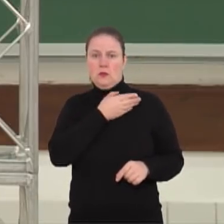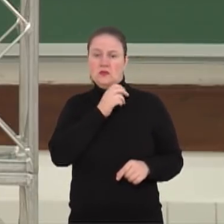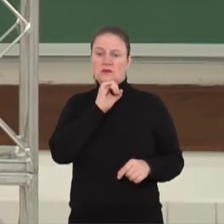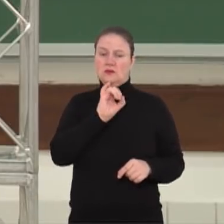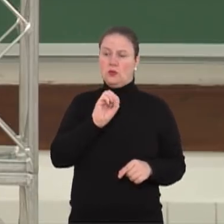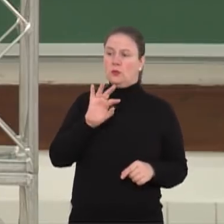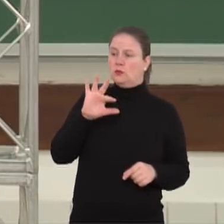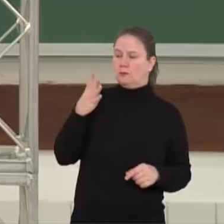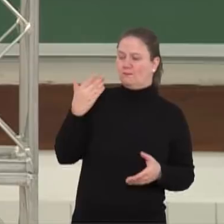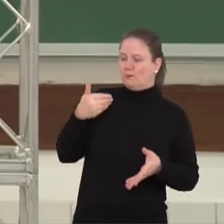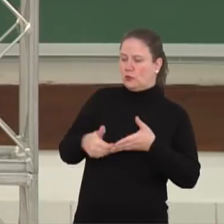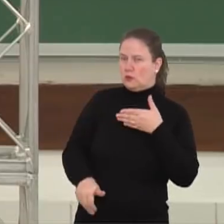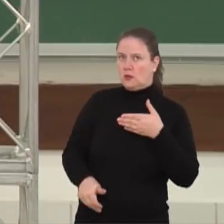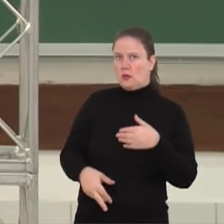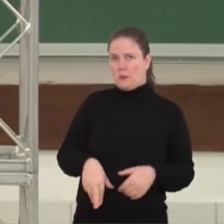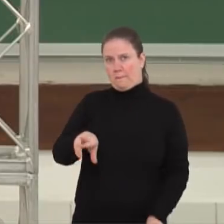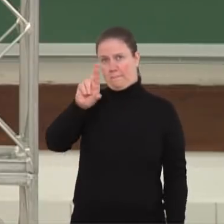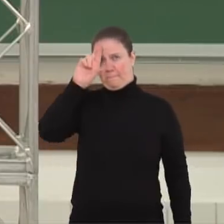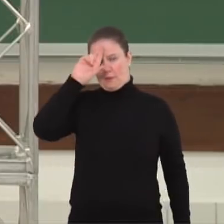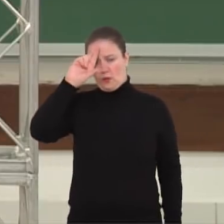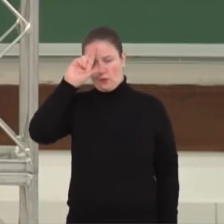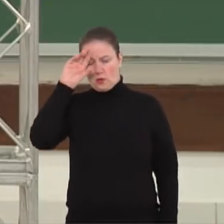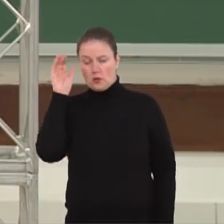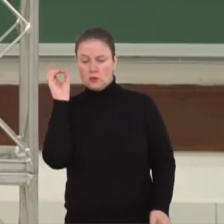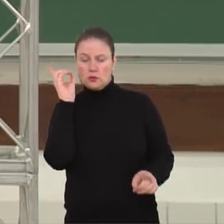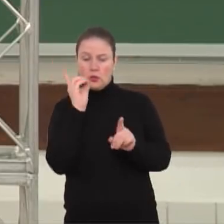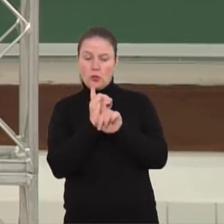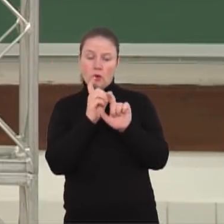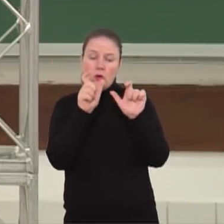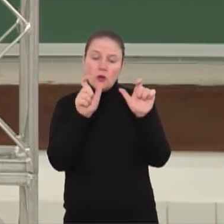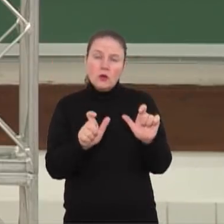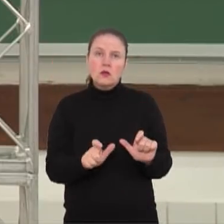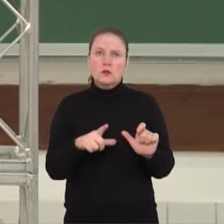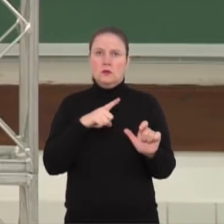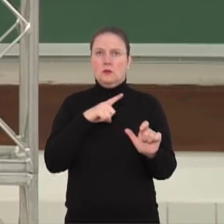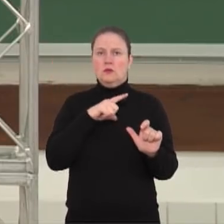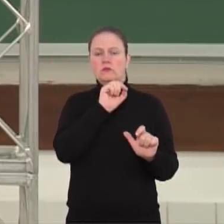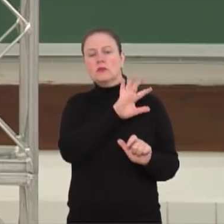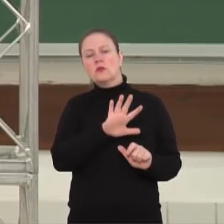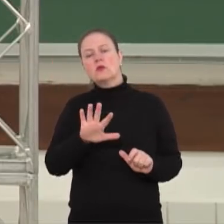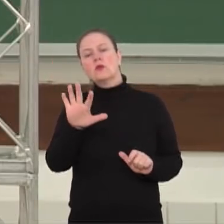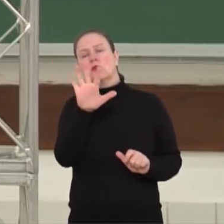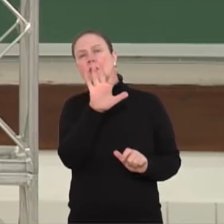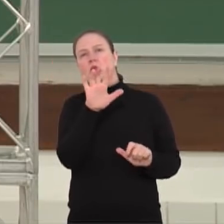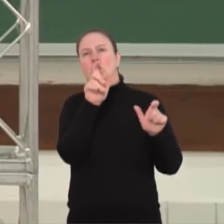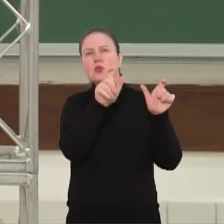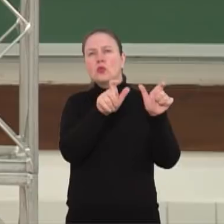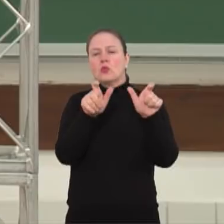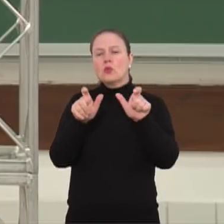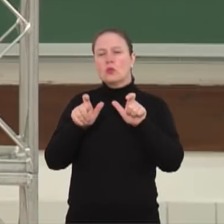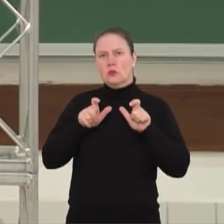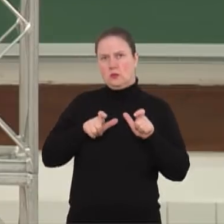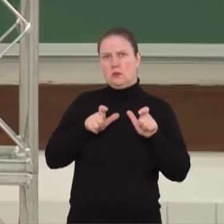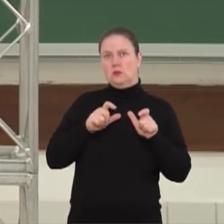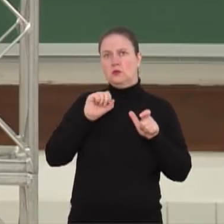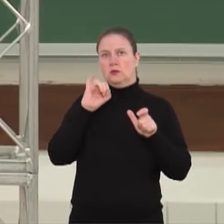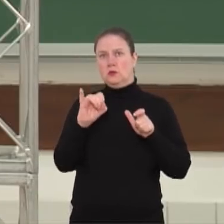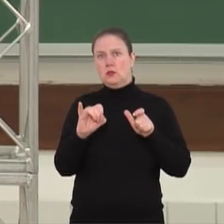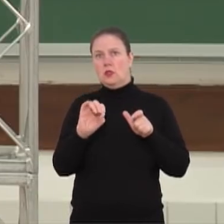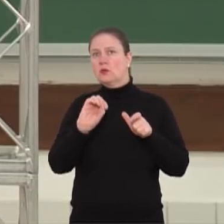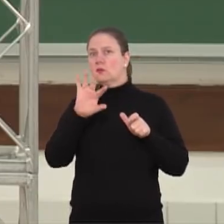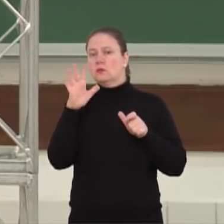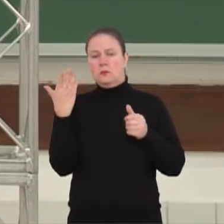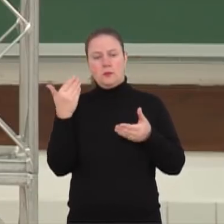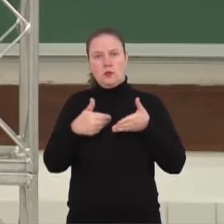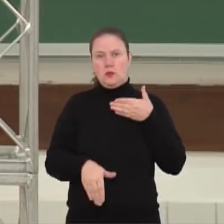perder, meio-dia a gente se encontra em tal lugar. Sempre tem um mapinha, pega o mapa do parque. Olha, então meio-dia se a gente se perder, a gente vai se